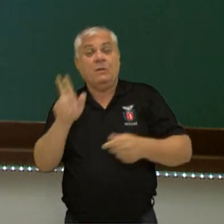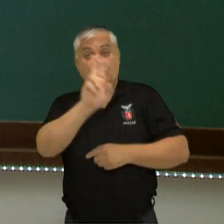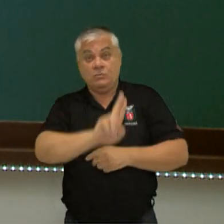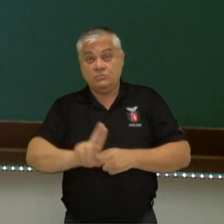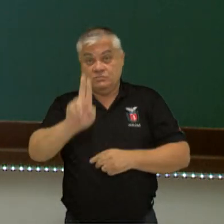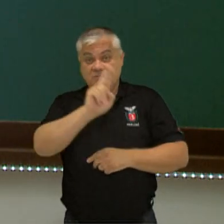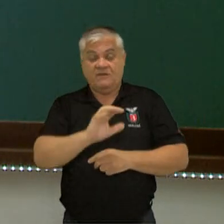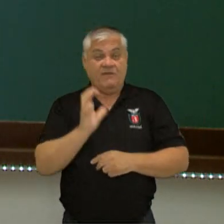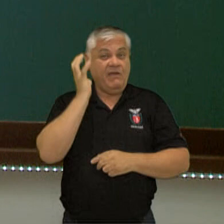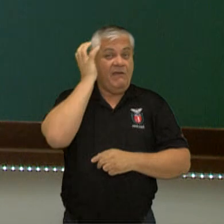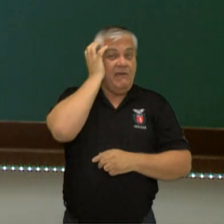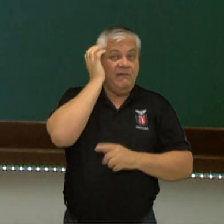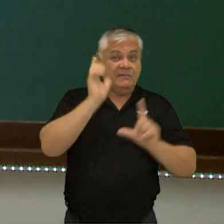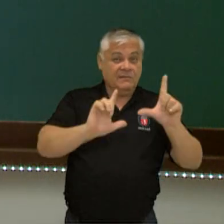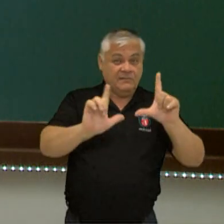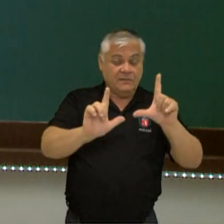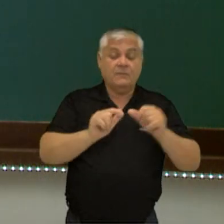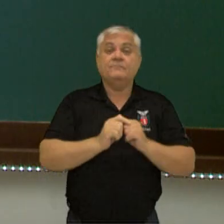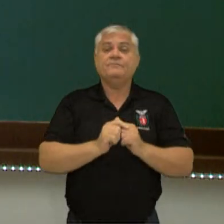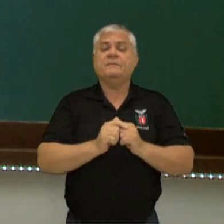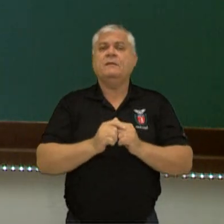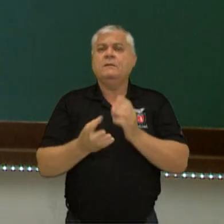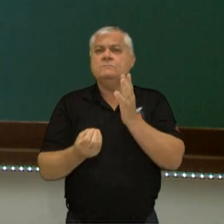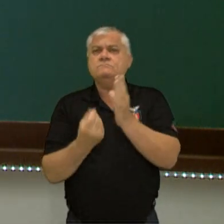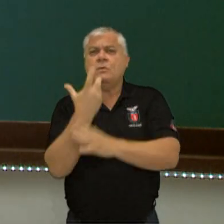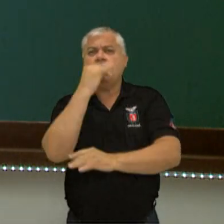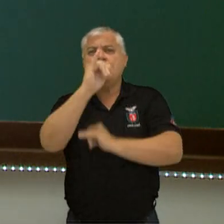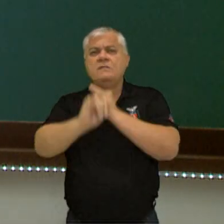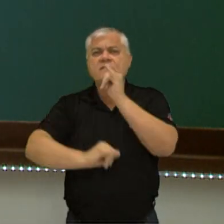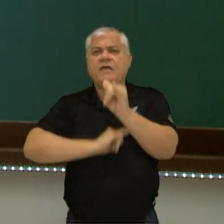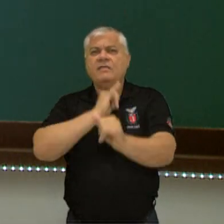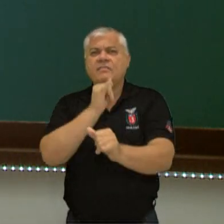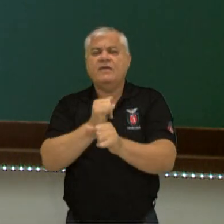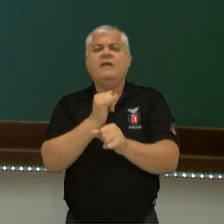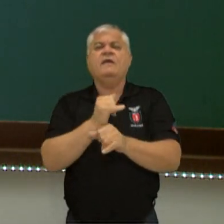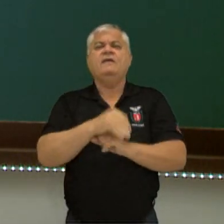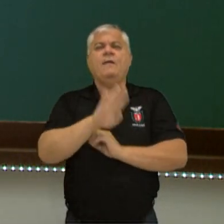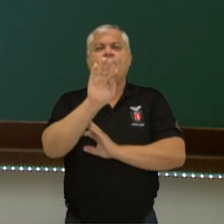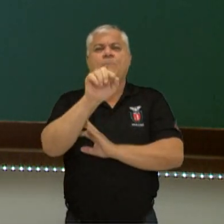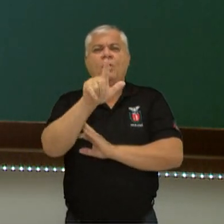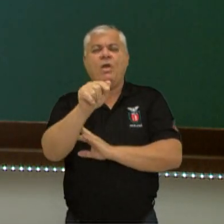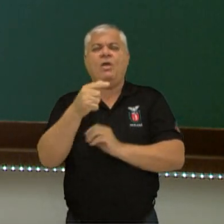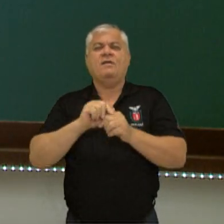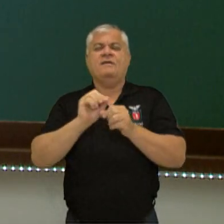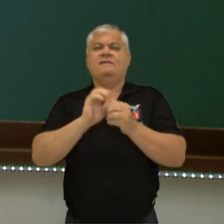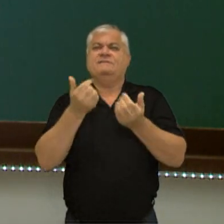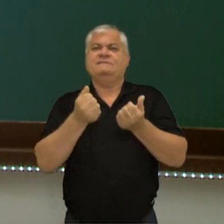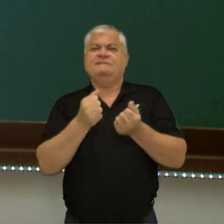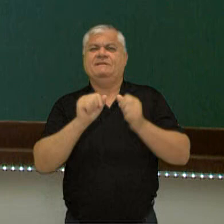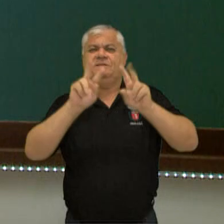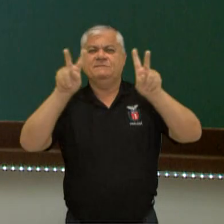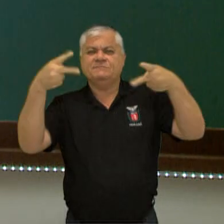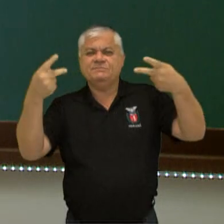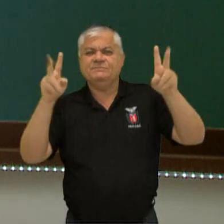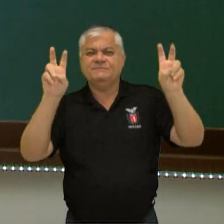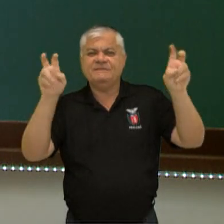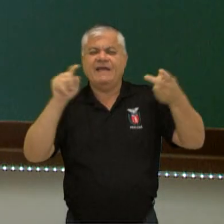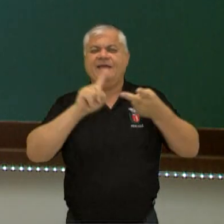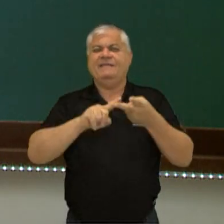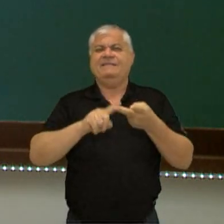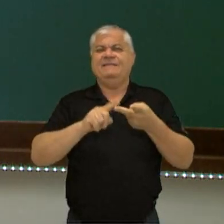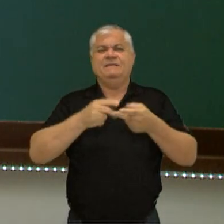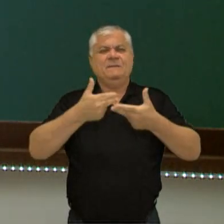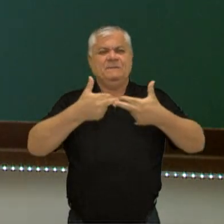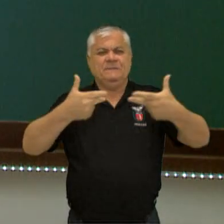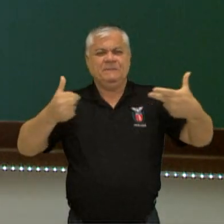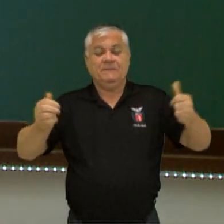mais rádio e televisão. Com a internet isso já começou, blogs, sites e tudo mais. Porém agora, com a necessidade do isolamento